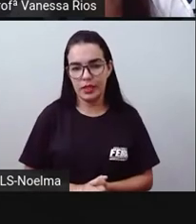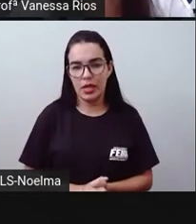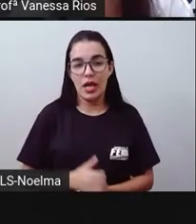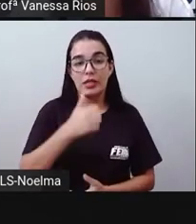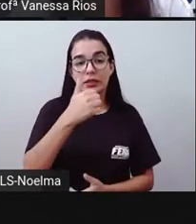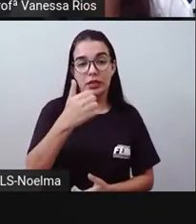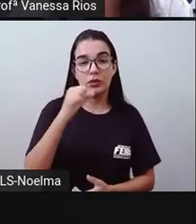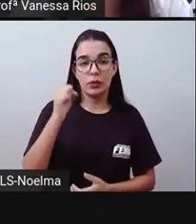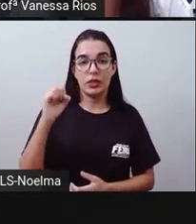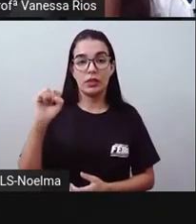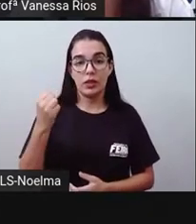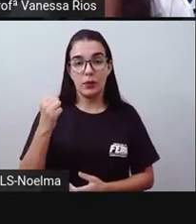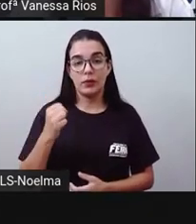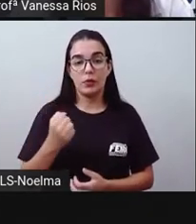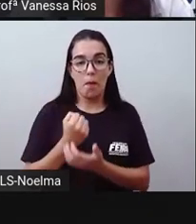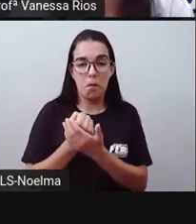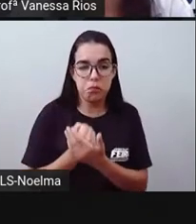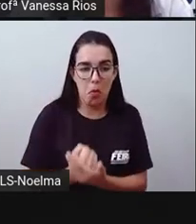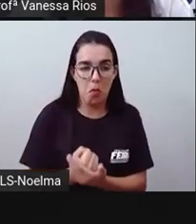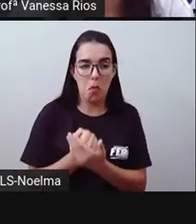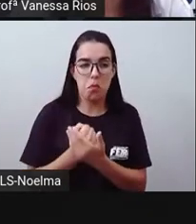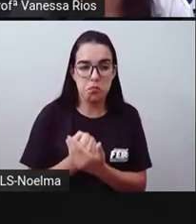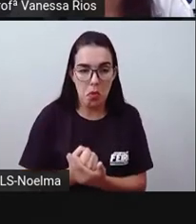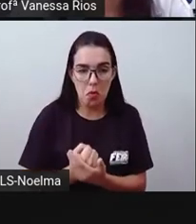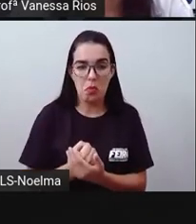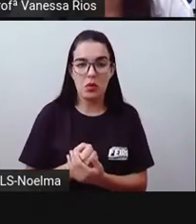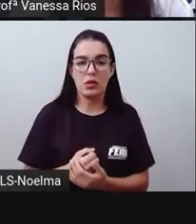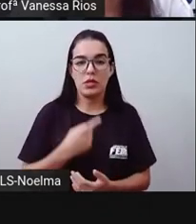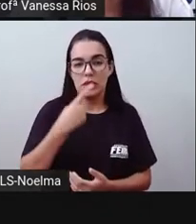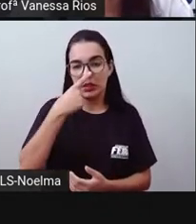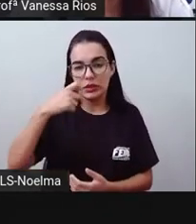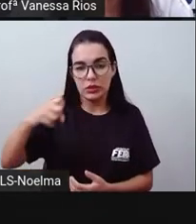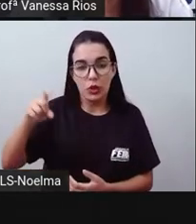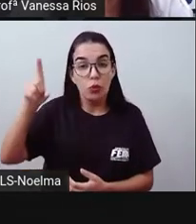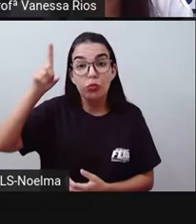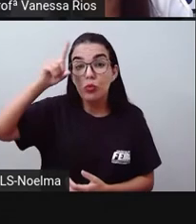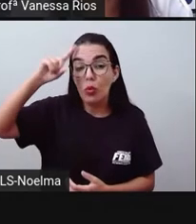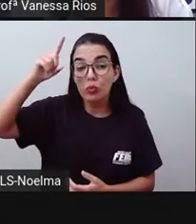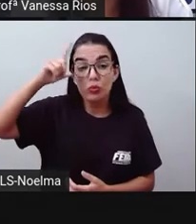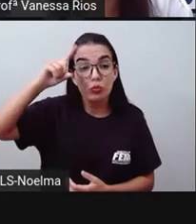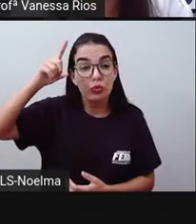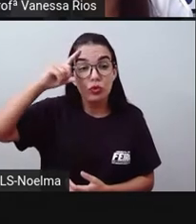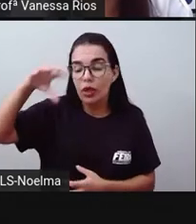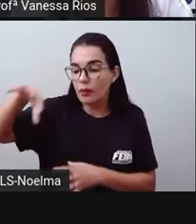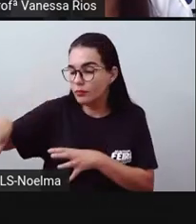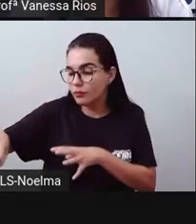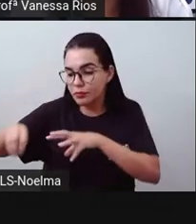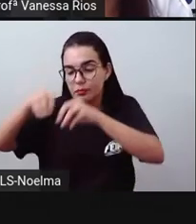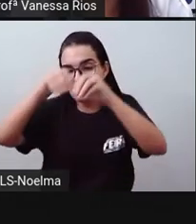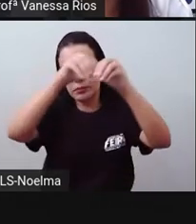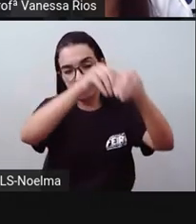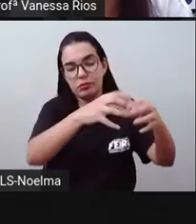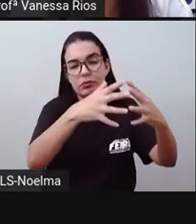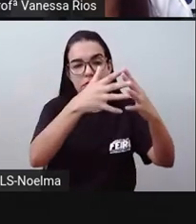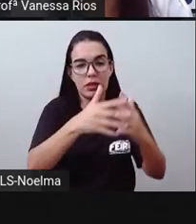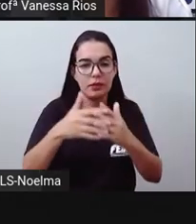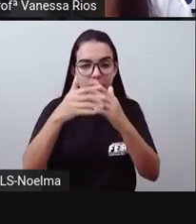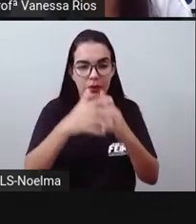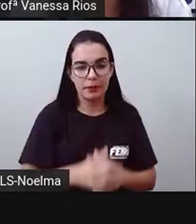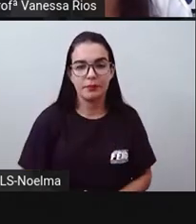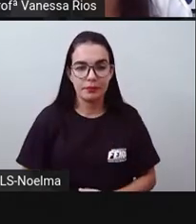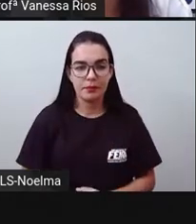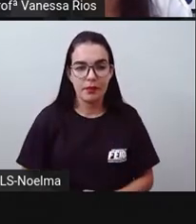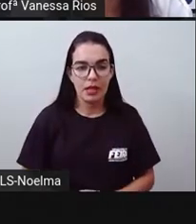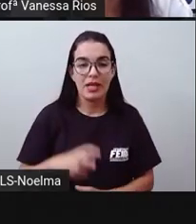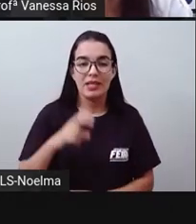toneladas de resíduos sólidos são coletados por dia. 50% dos resíduos são descartados em quase